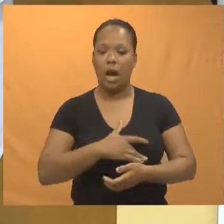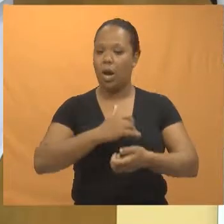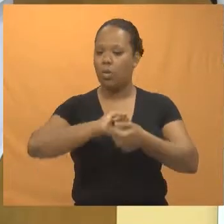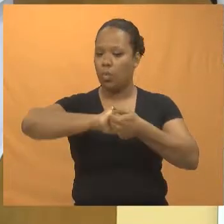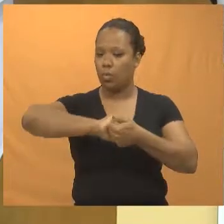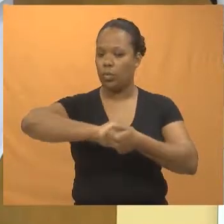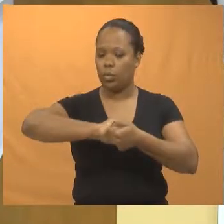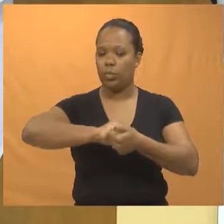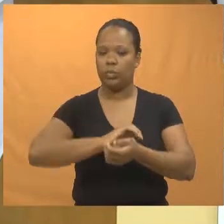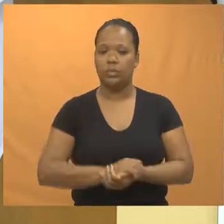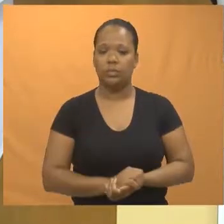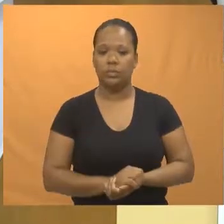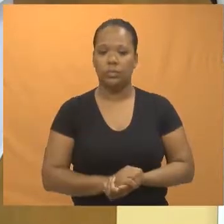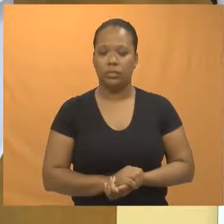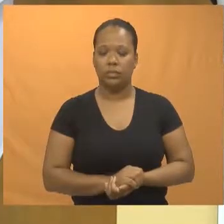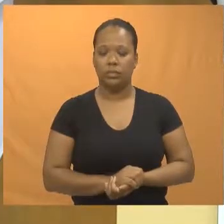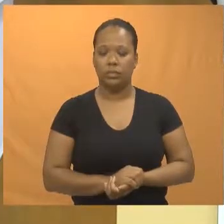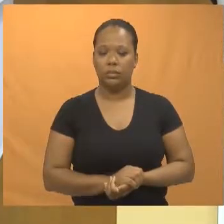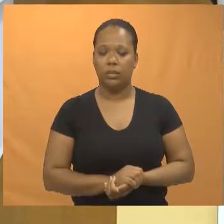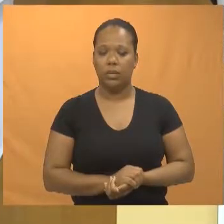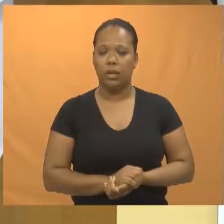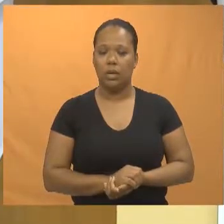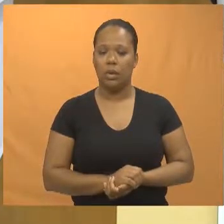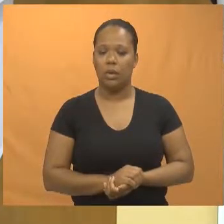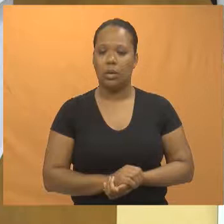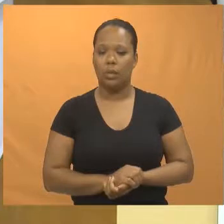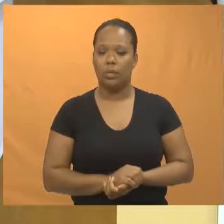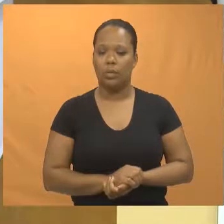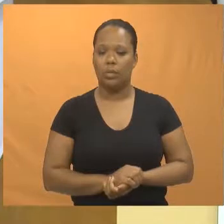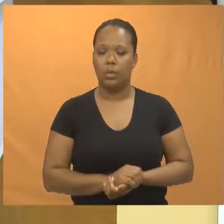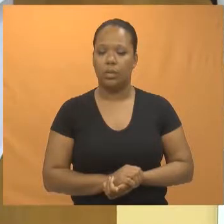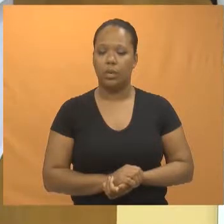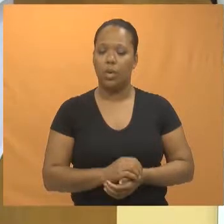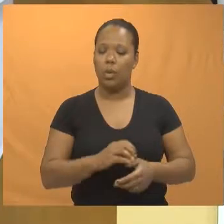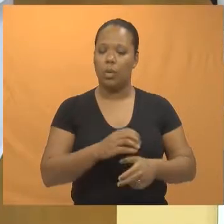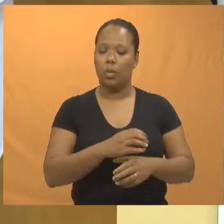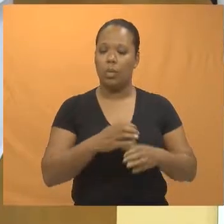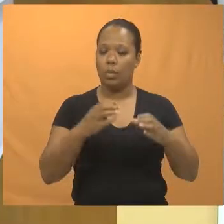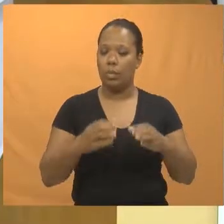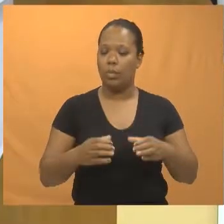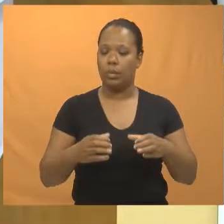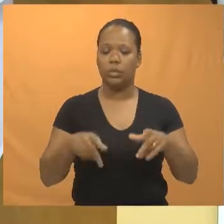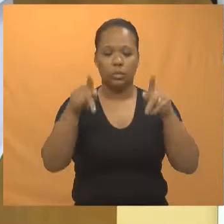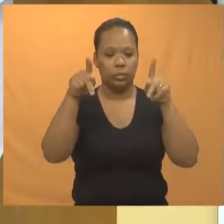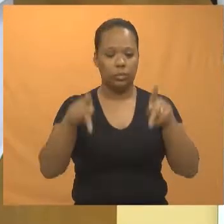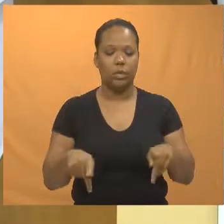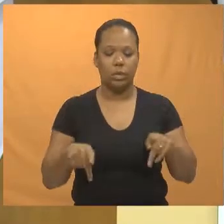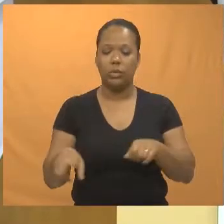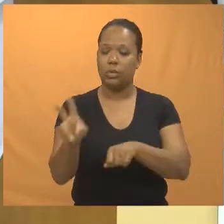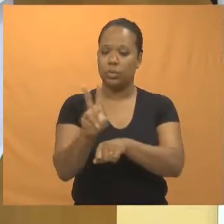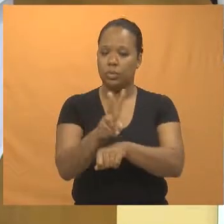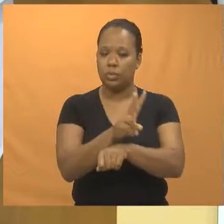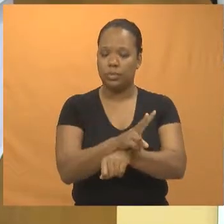vida, impondo-se ao poder público e à coletividade o dever de defendê-lo e